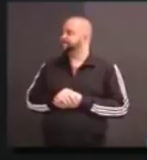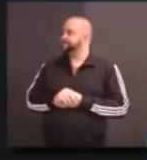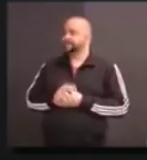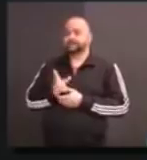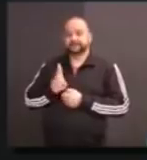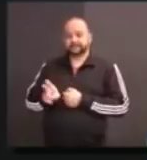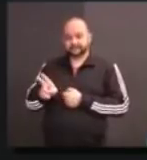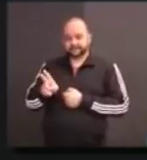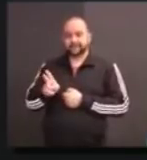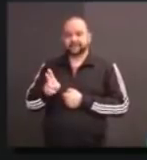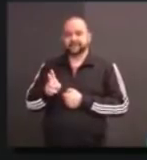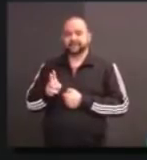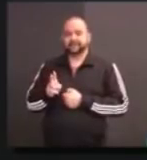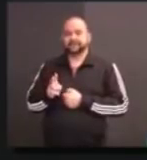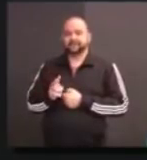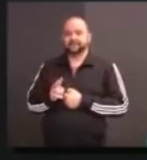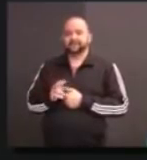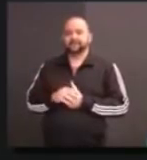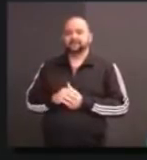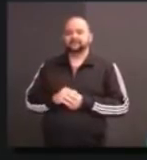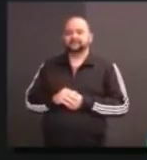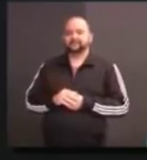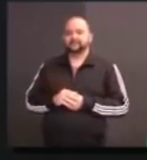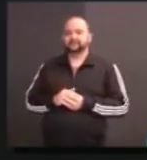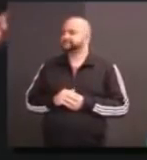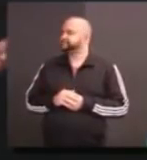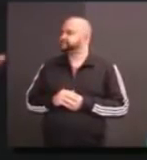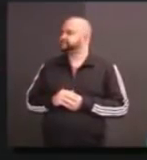sempre com muita pomada do vovô Pedro,